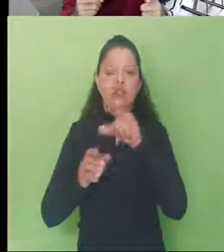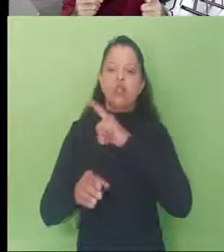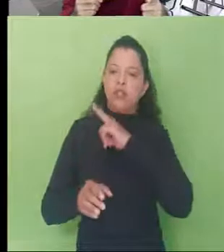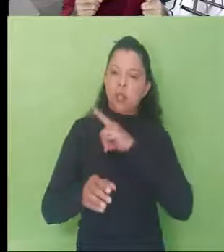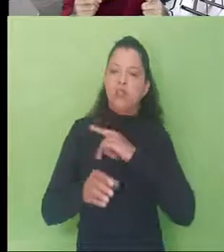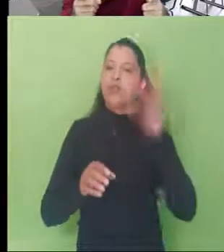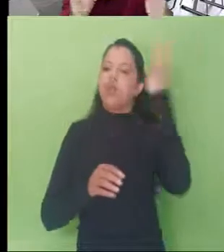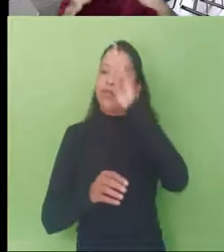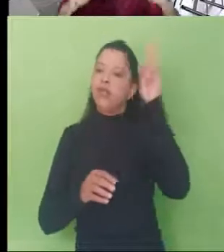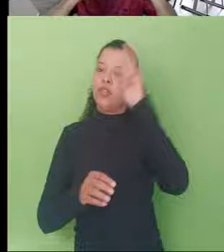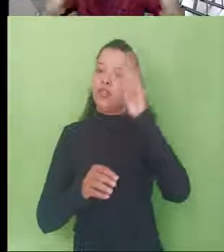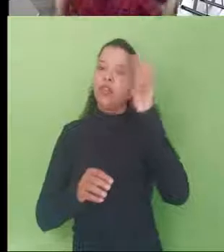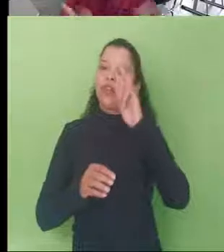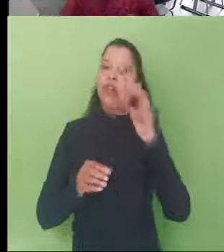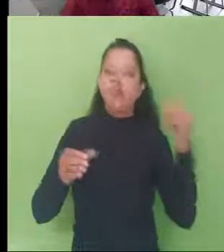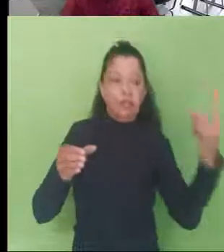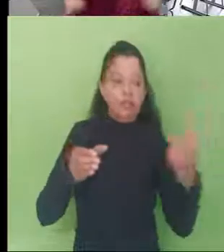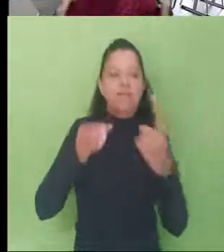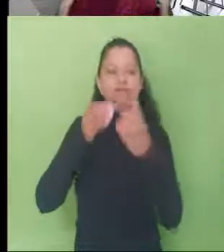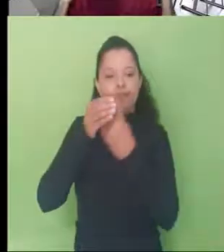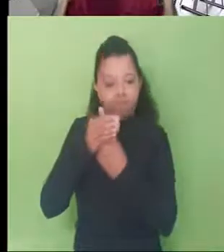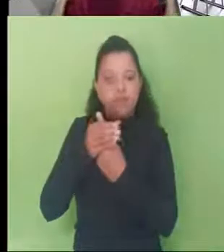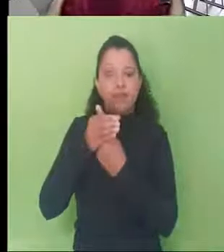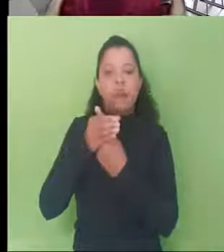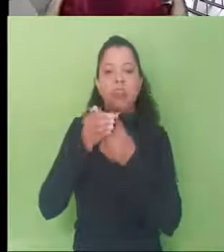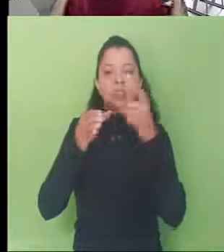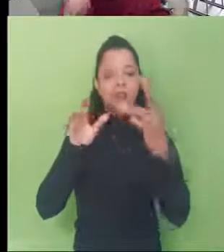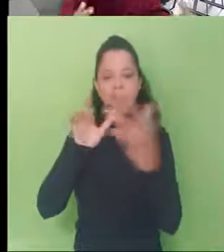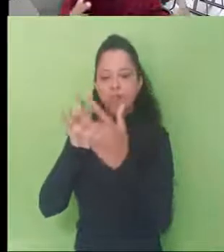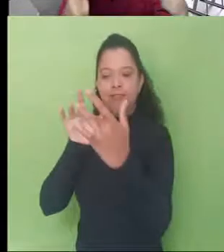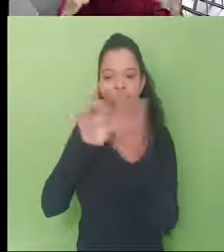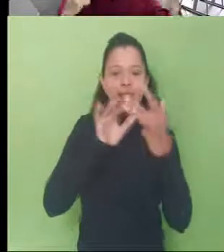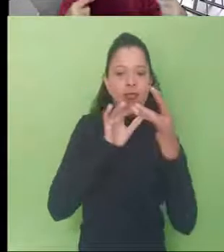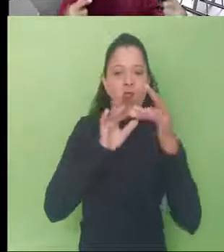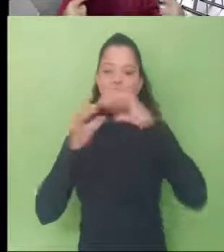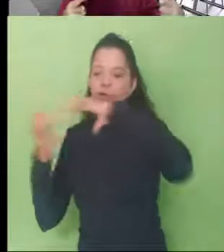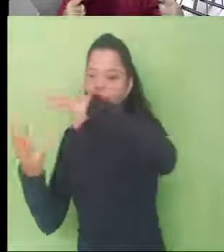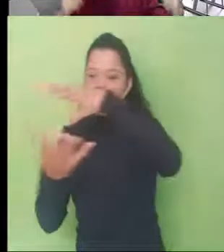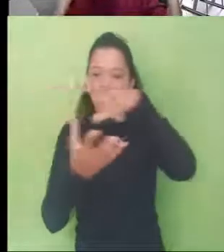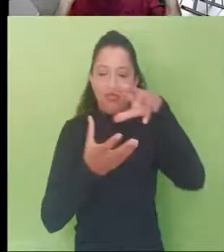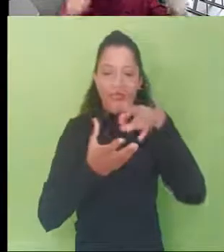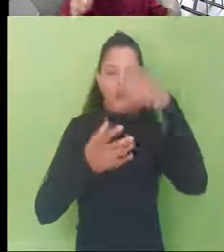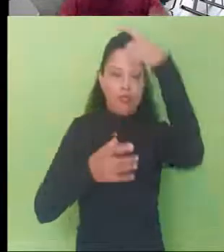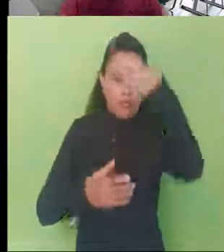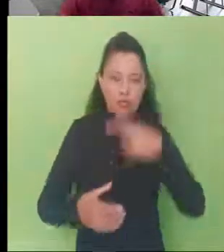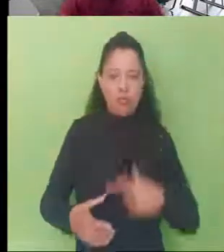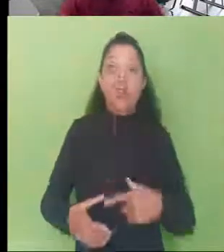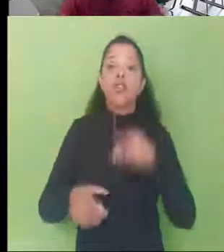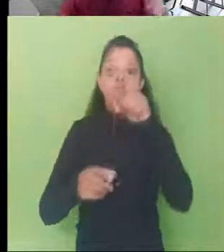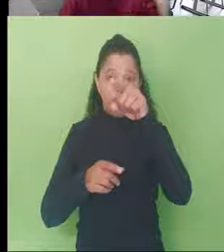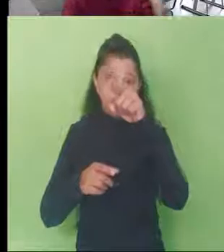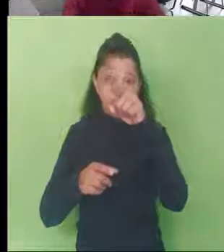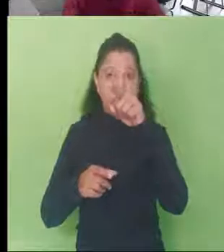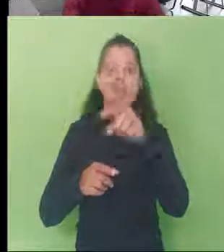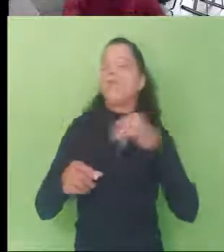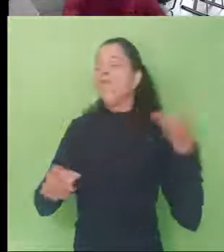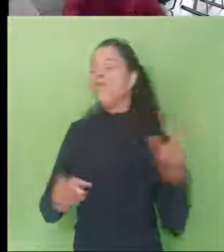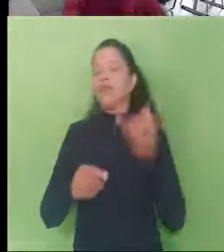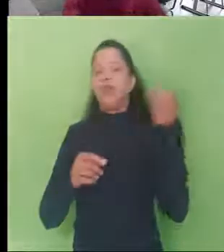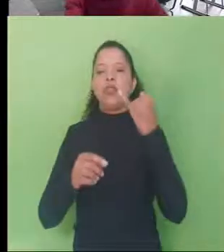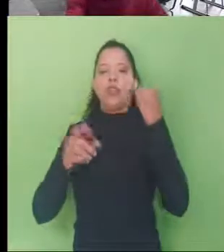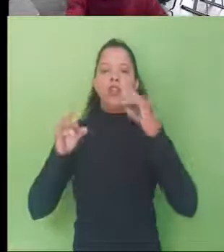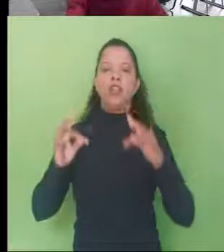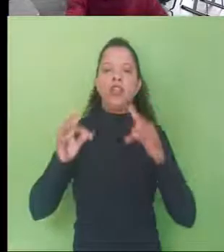história está conectada com a história da humanidade. E que você é importante em tudo que você faz.